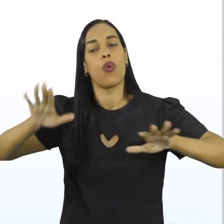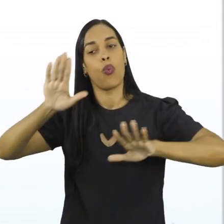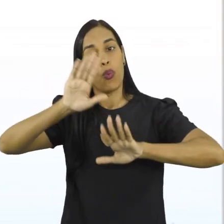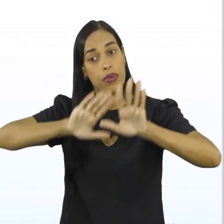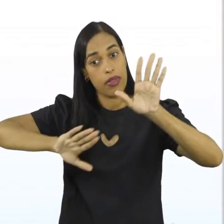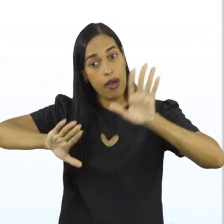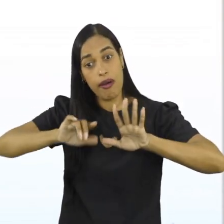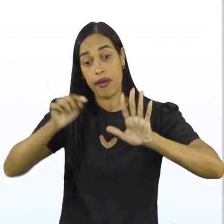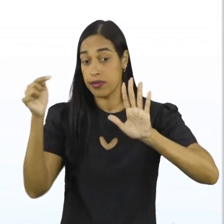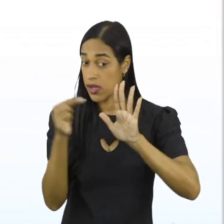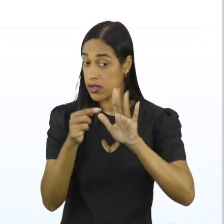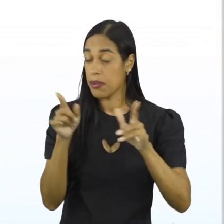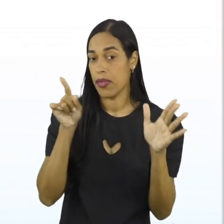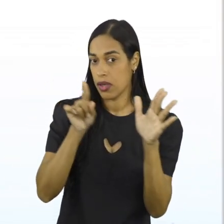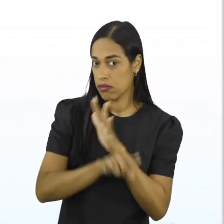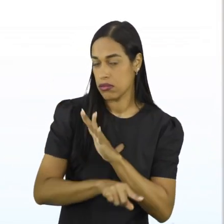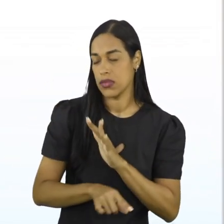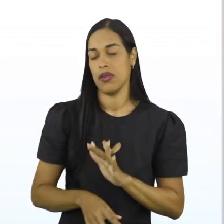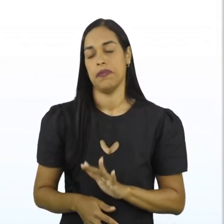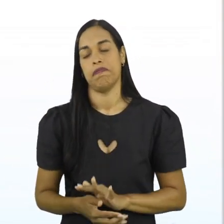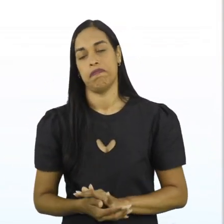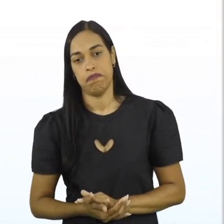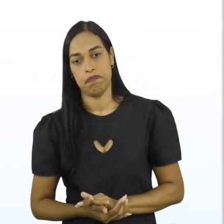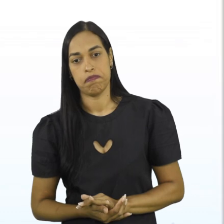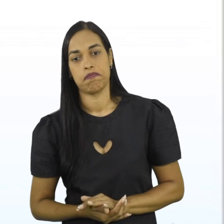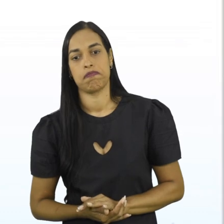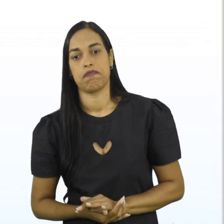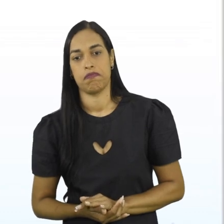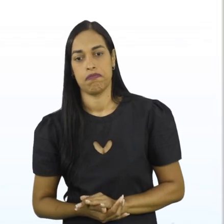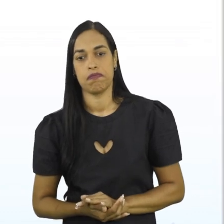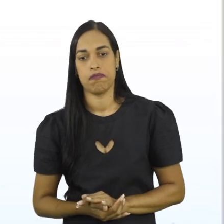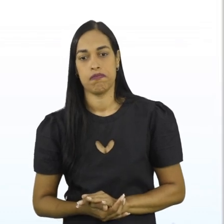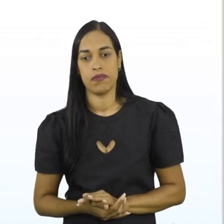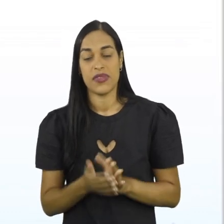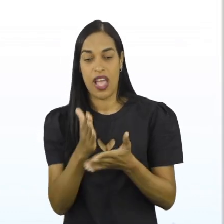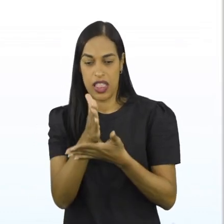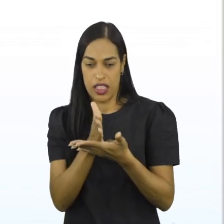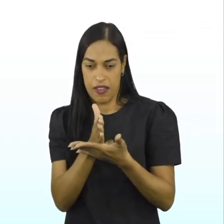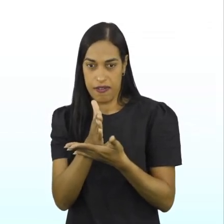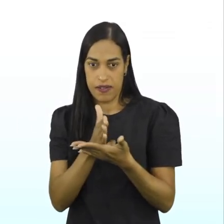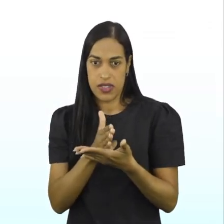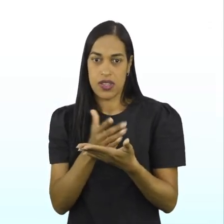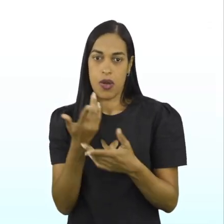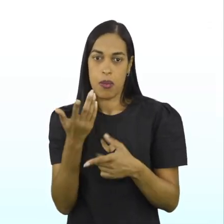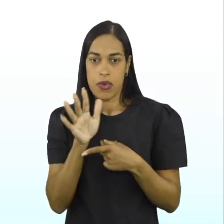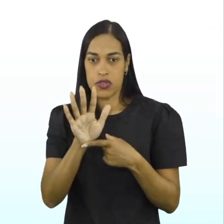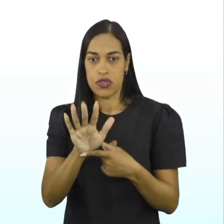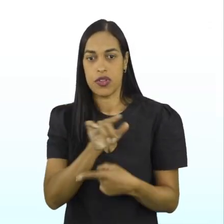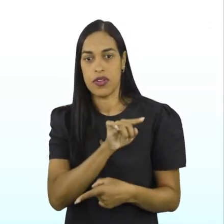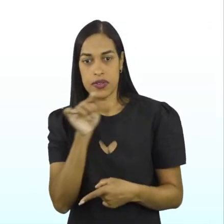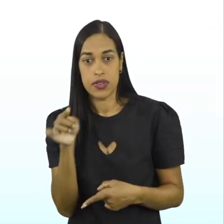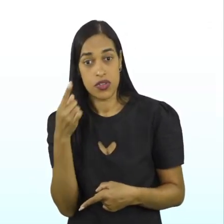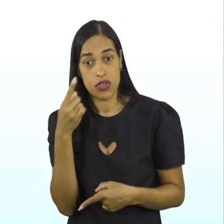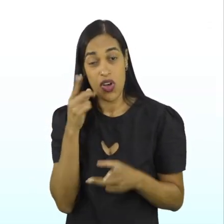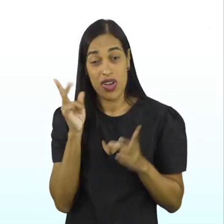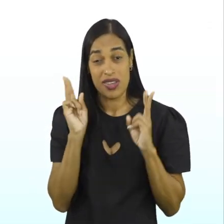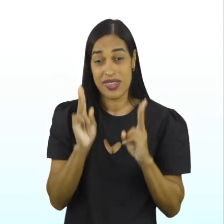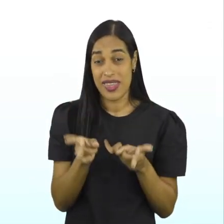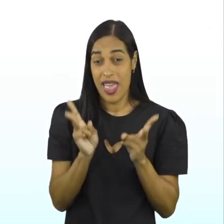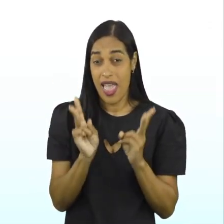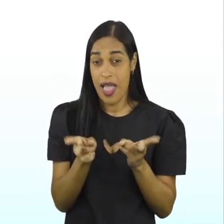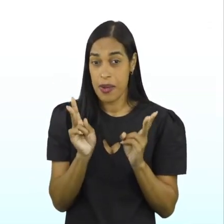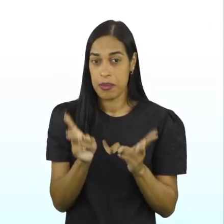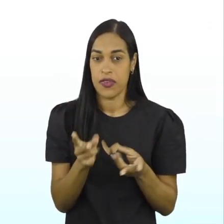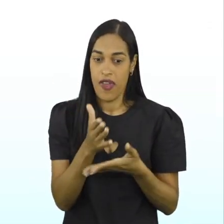isso. E quando você pega essas fibras da divisão, Léo, traz para mim aqui, por favor. Olhe, toda vez que você trabalhar